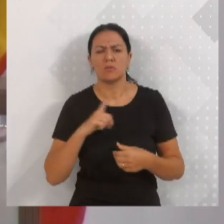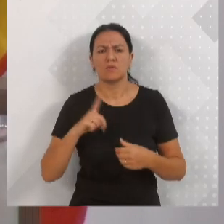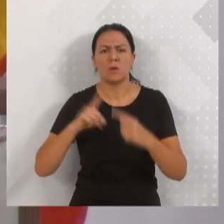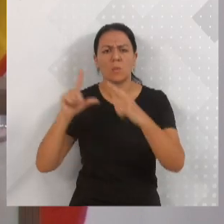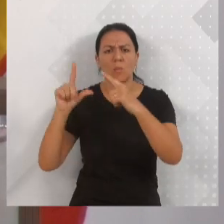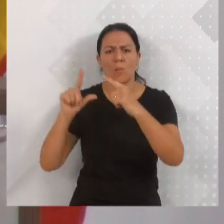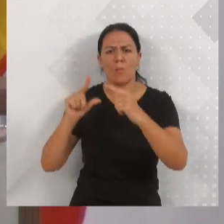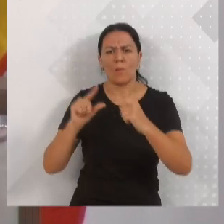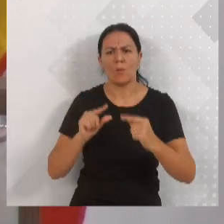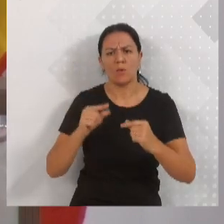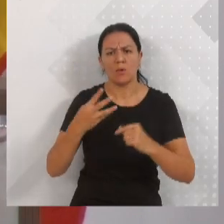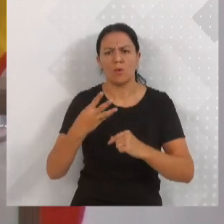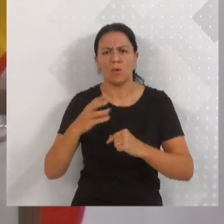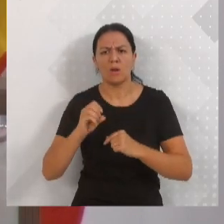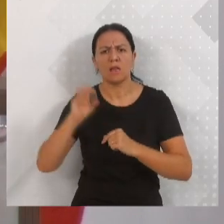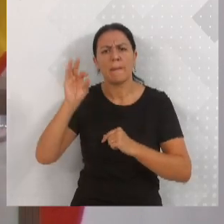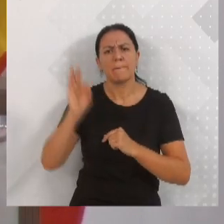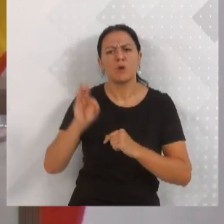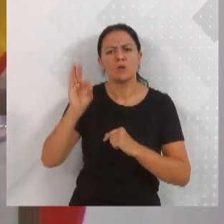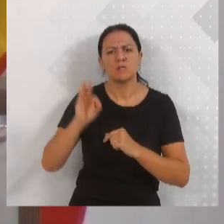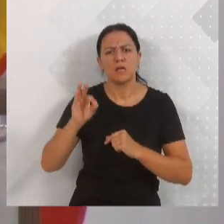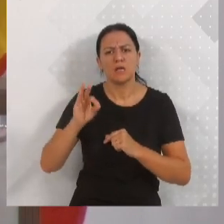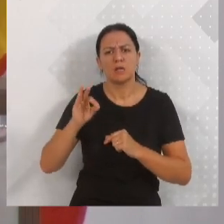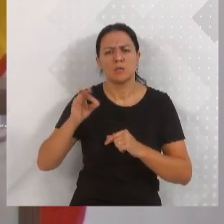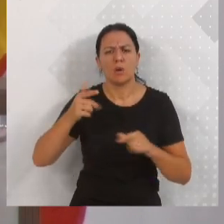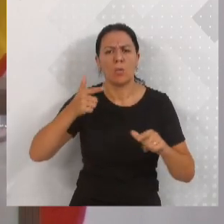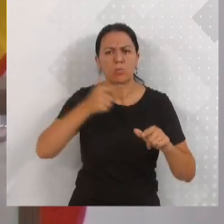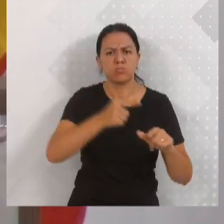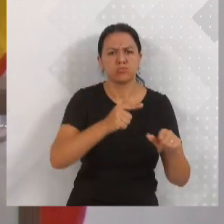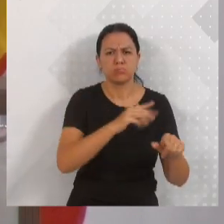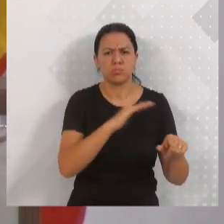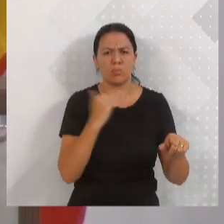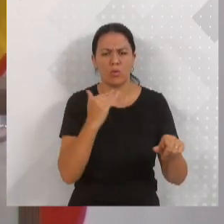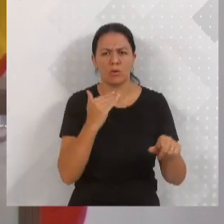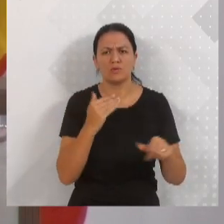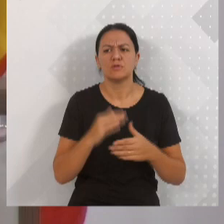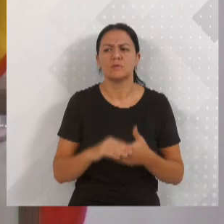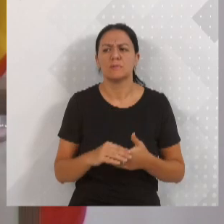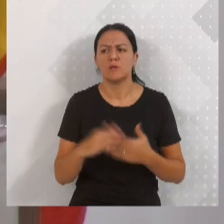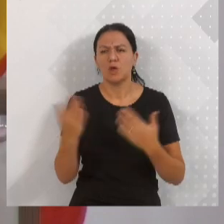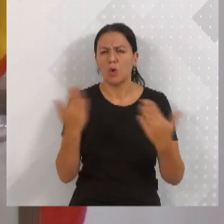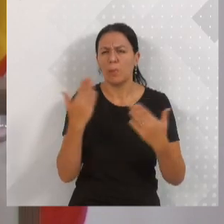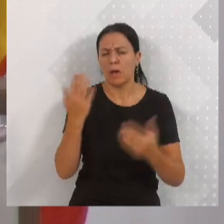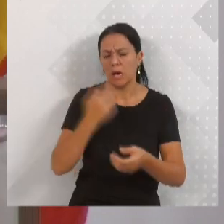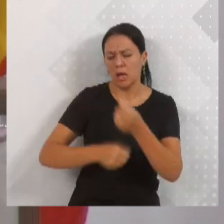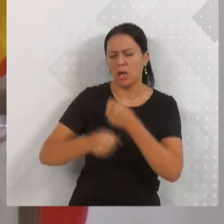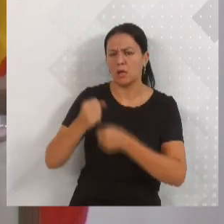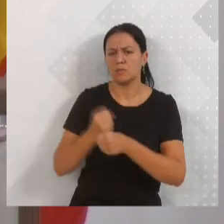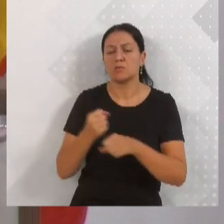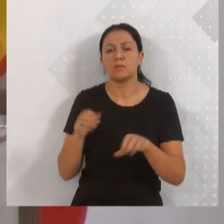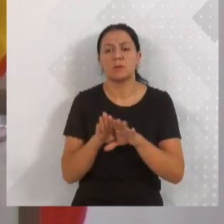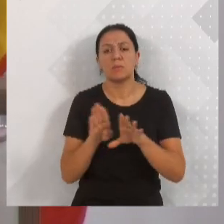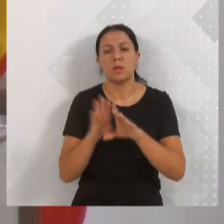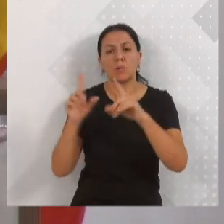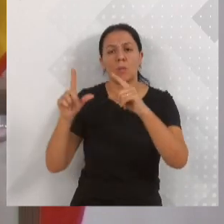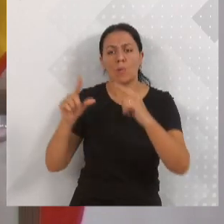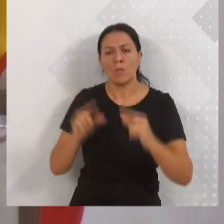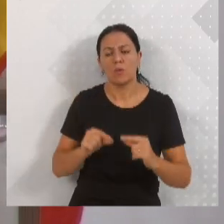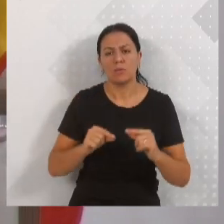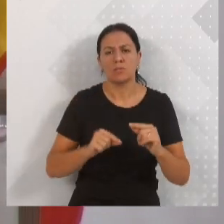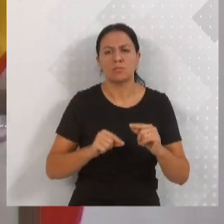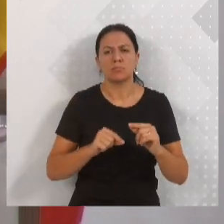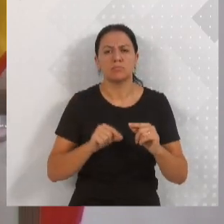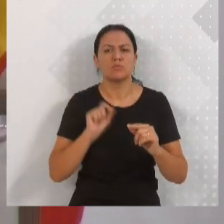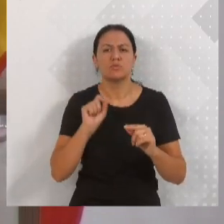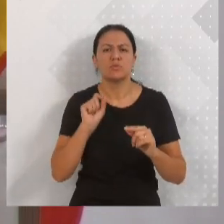40% no número de homicídios em relação ao ano anterior eh tivemos redução nos principais índices né furto